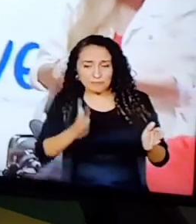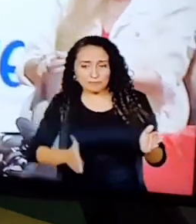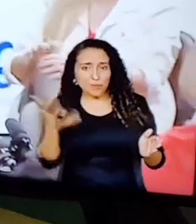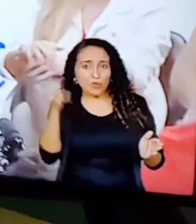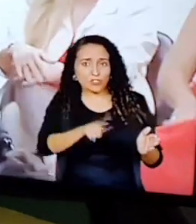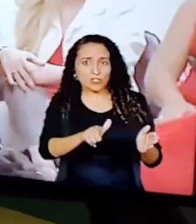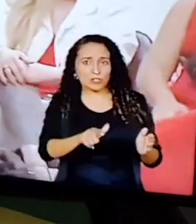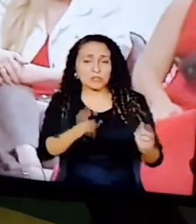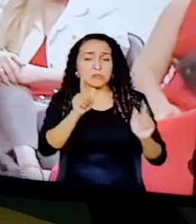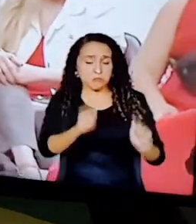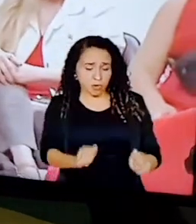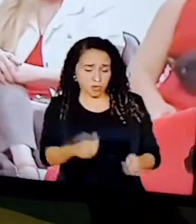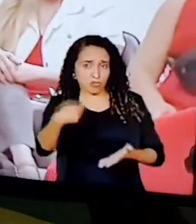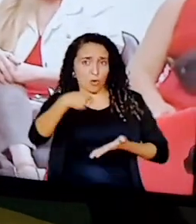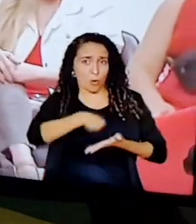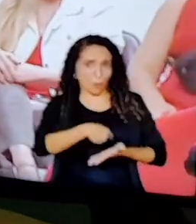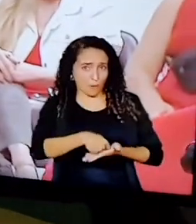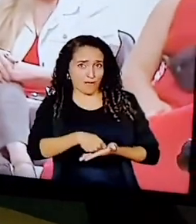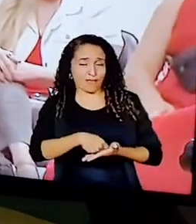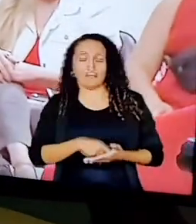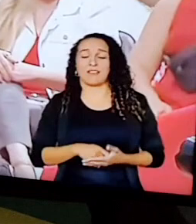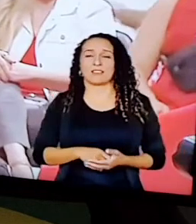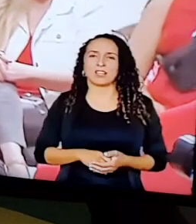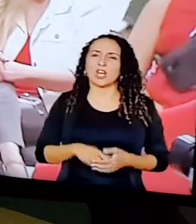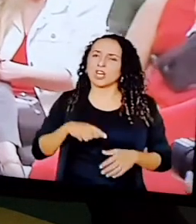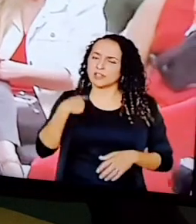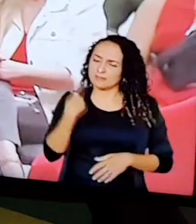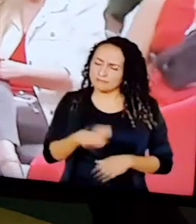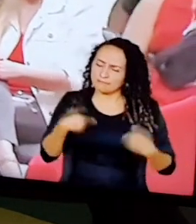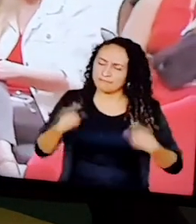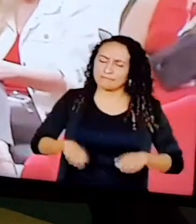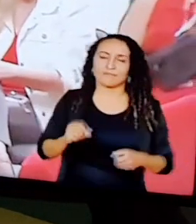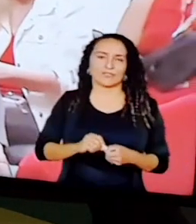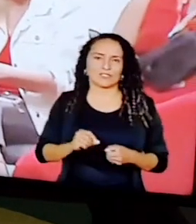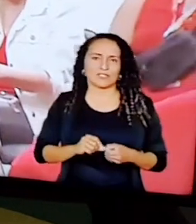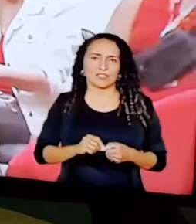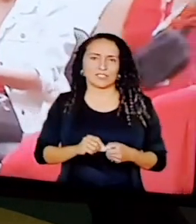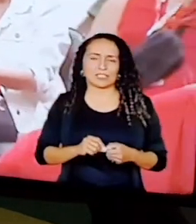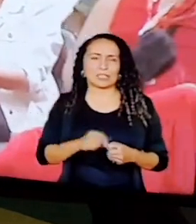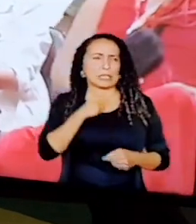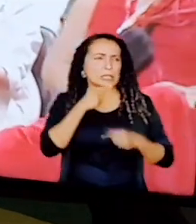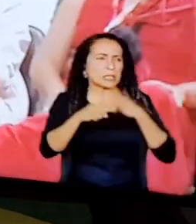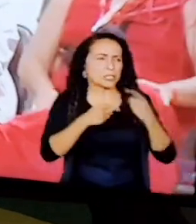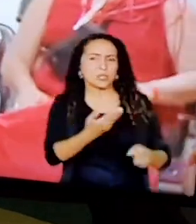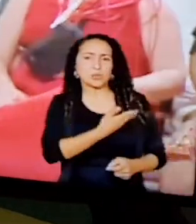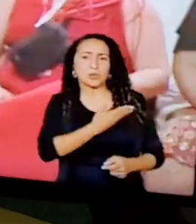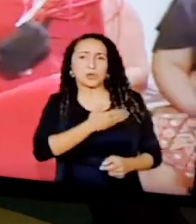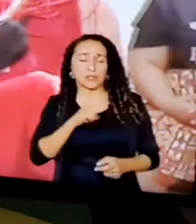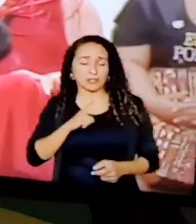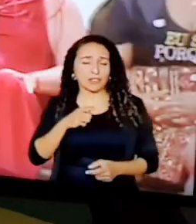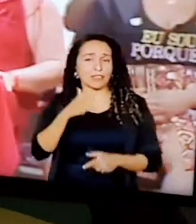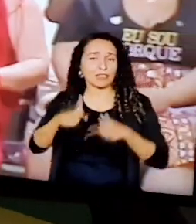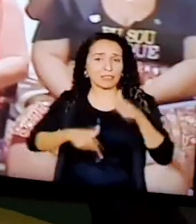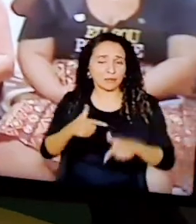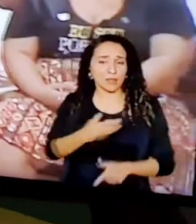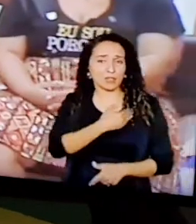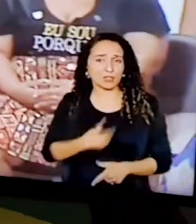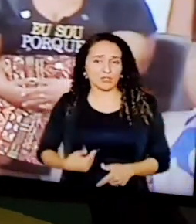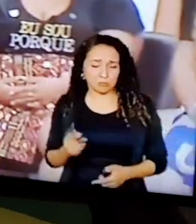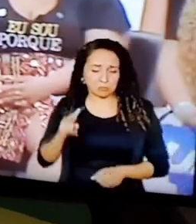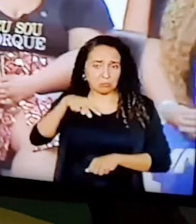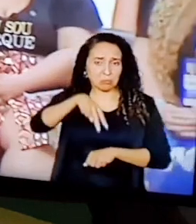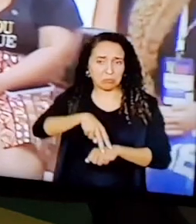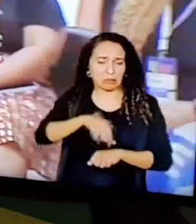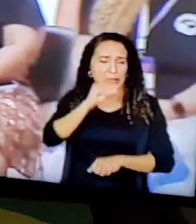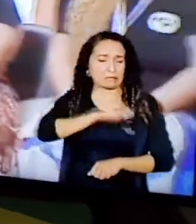vocês podem nos cobrar. Não temos o que fazer. Nenhum desses companheiros que está no governo vem aqui para